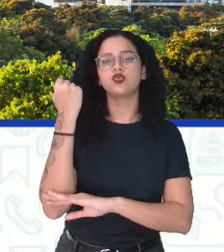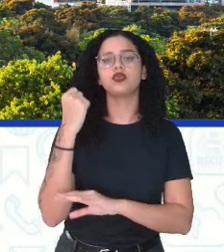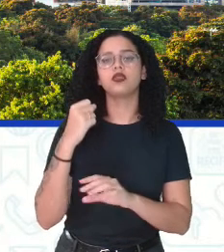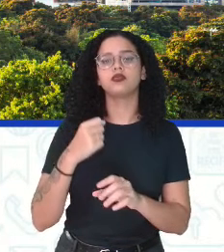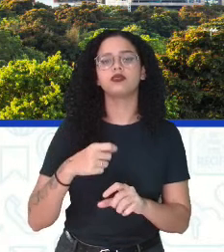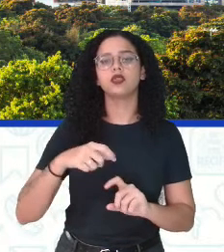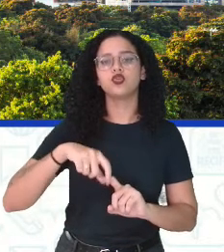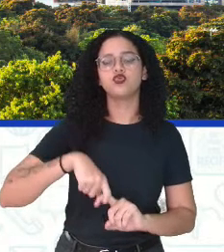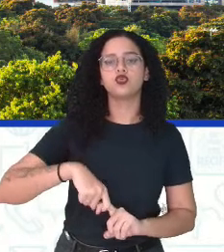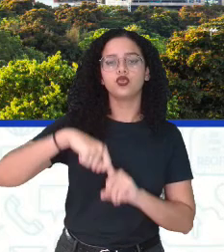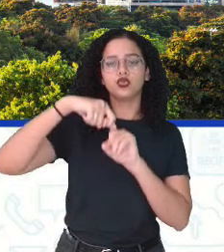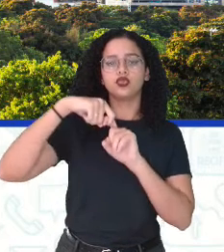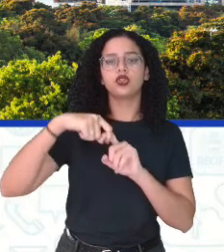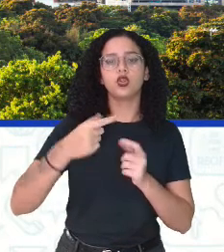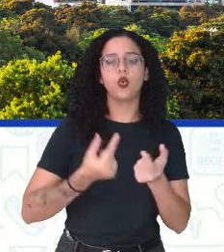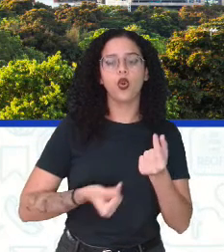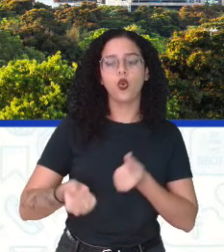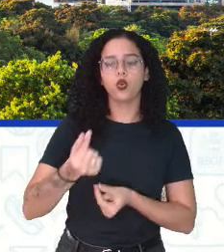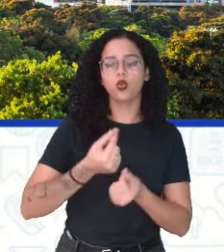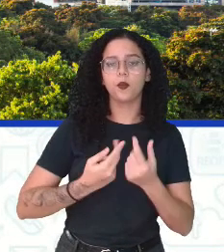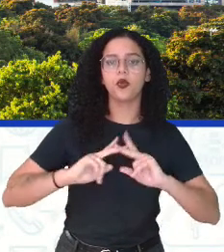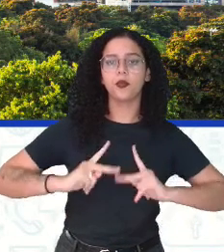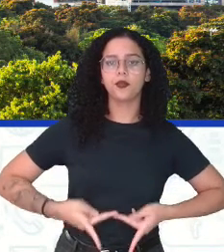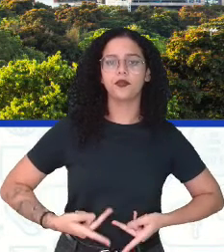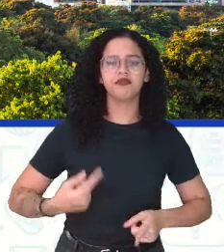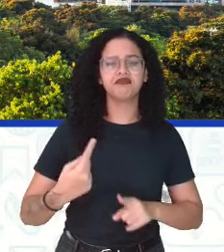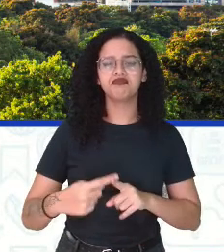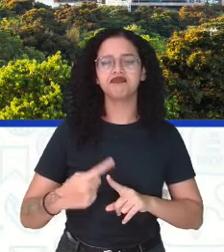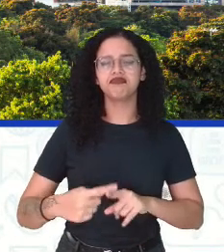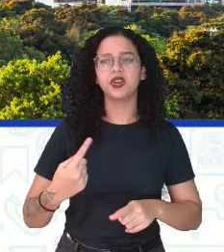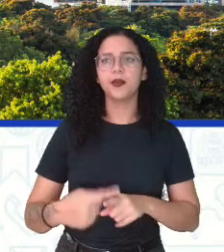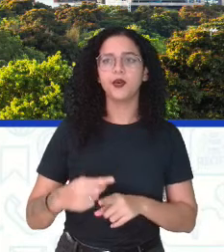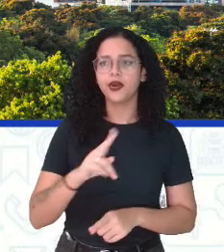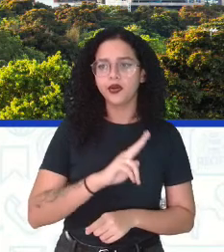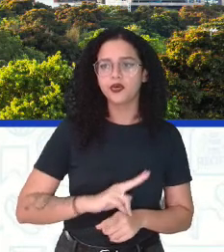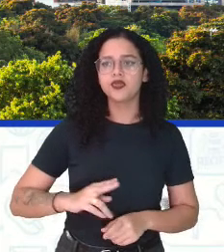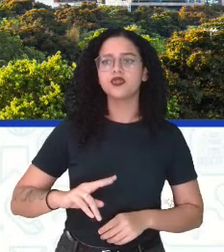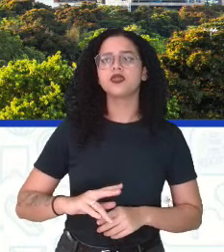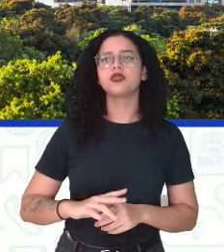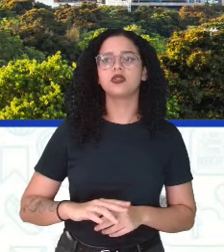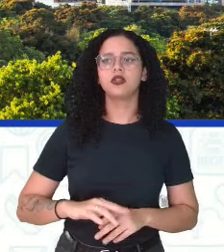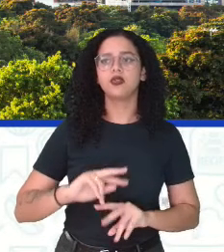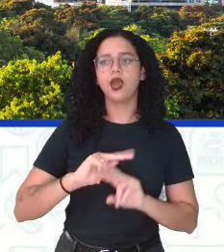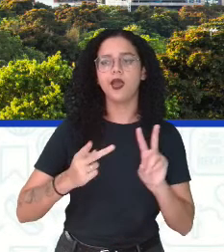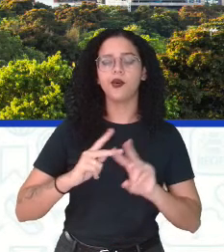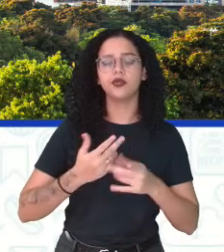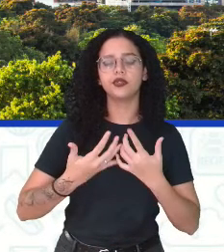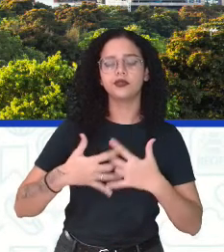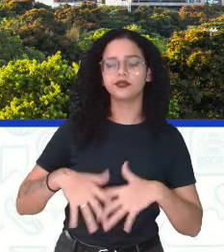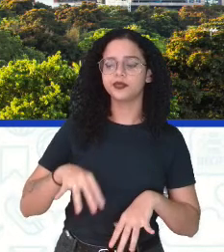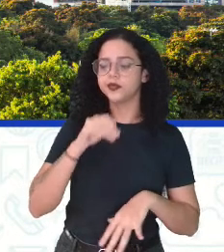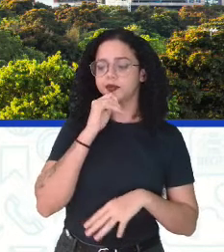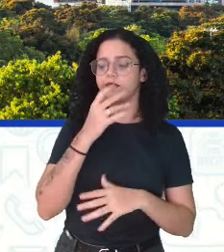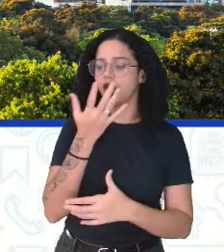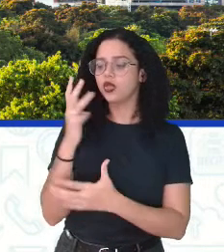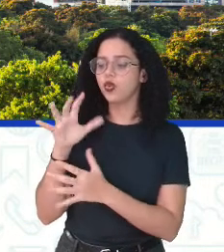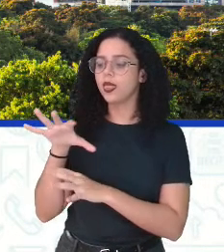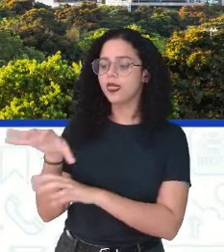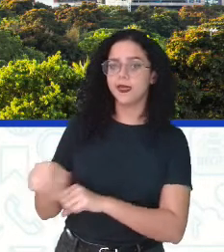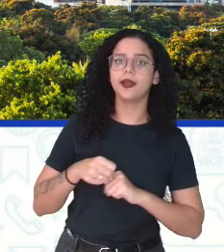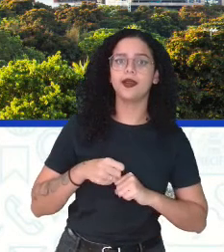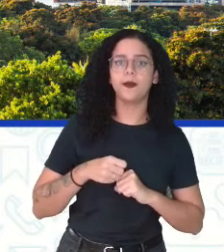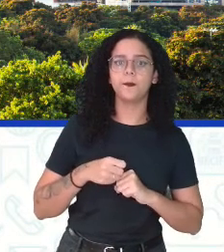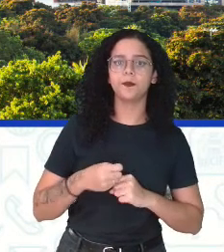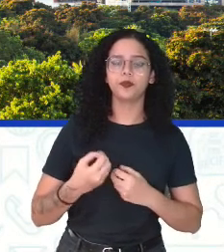humana. Sustenta a economia humana por quê? Porque através dos recursos naturais que a gente vai lá e tira da natureza, né? Que a